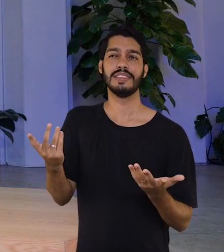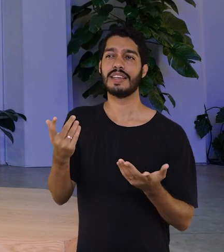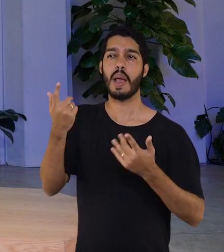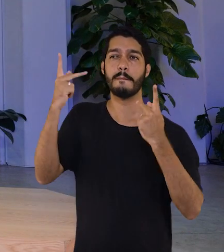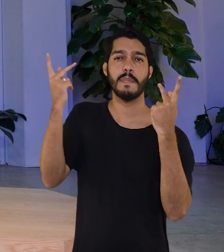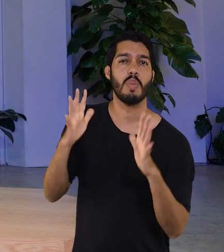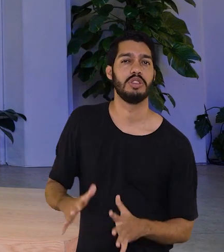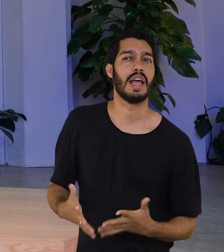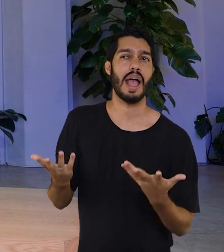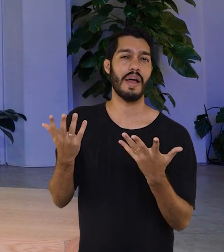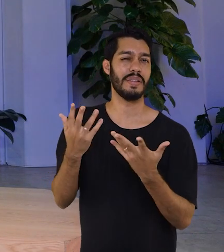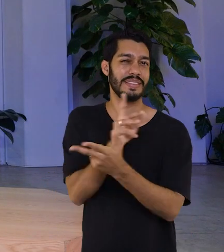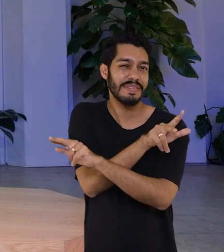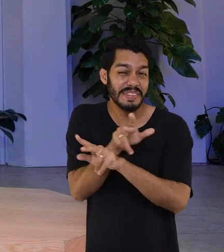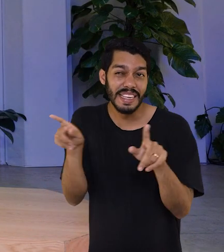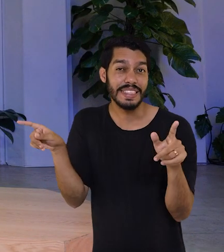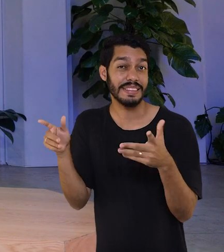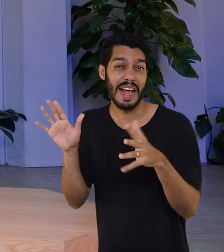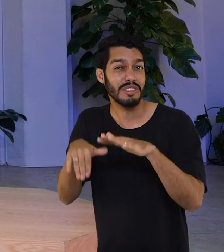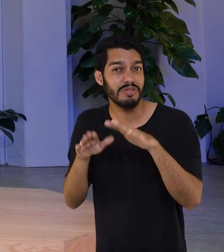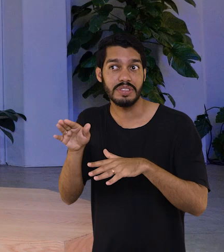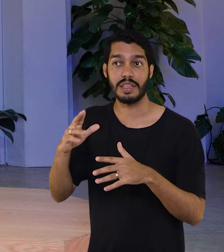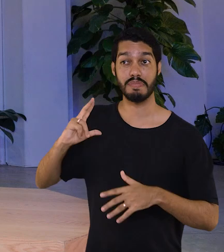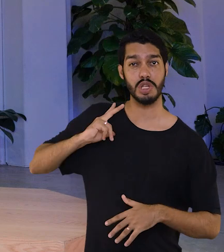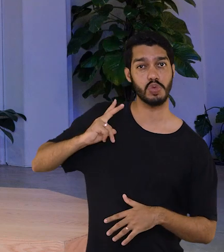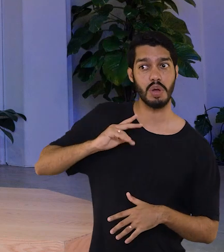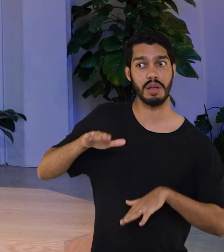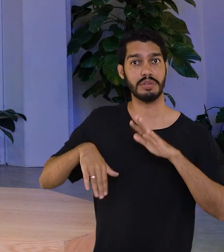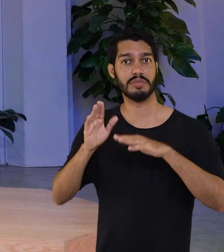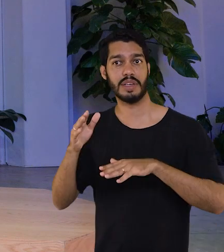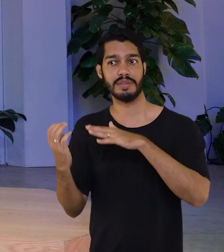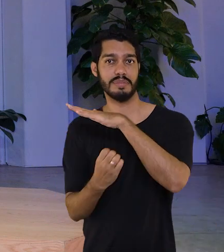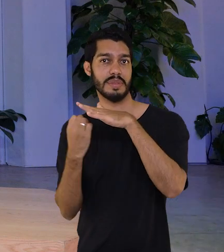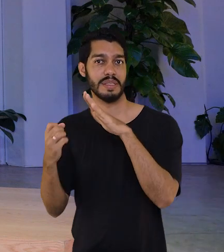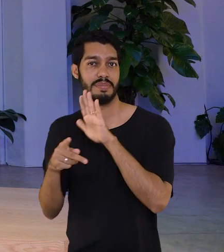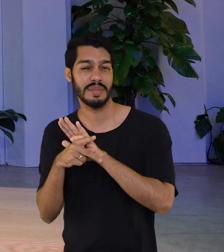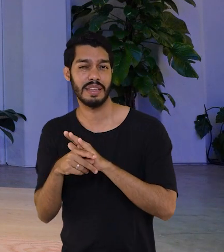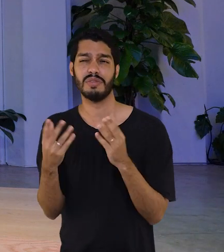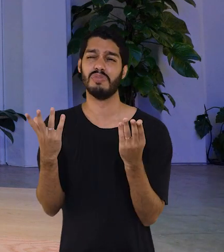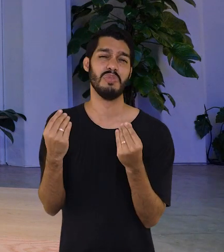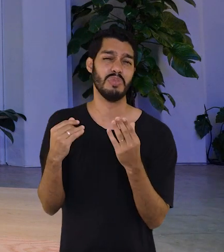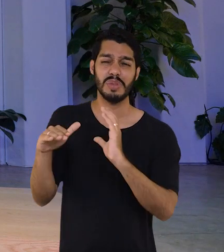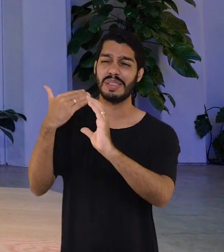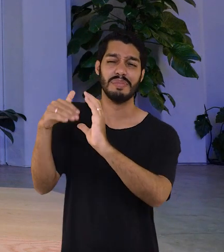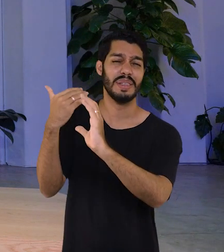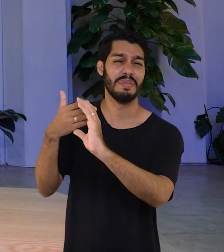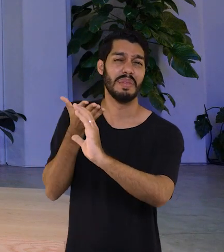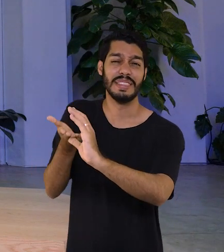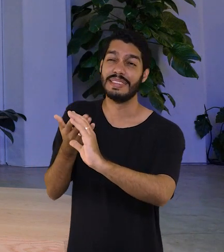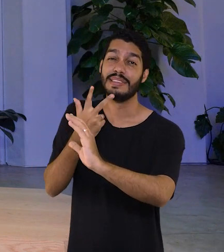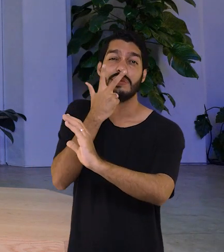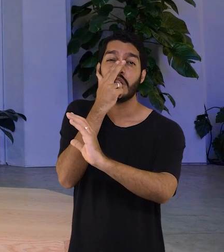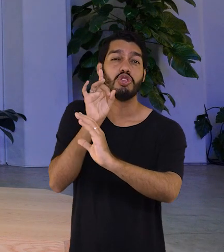aqui, promoção, XPTO, essas newsletters que chegam no nosso e-mail, às vezes pessoal, às vezes corporativo, que ficam ali fomentando